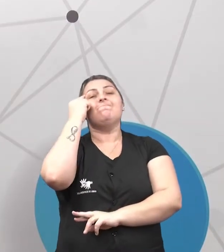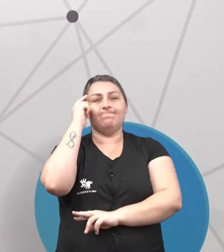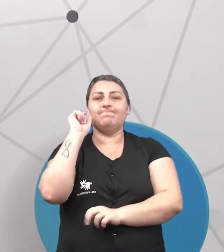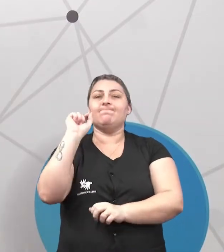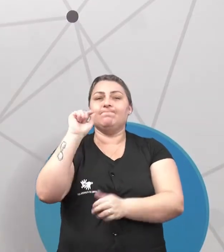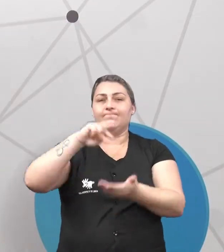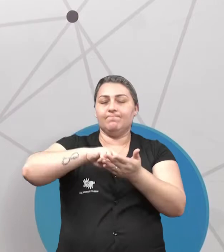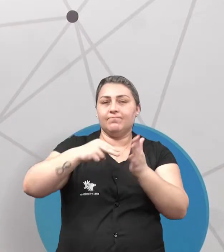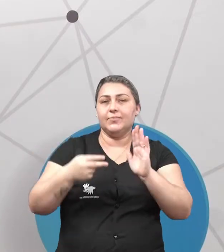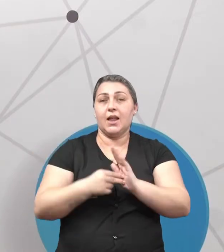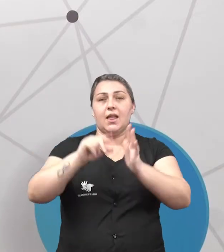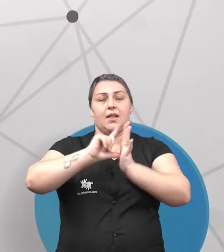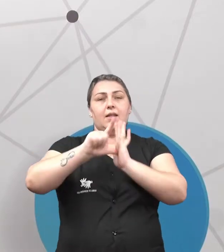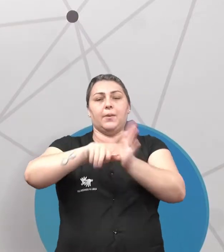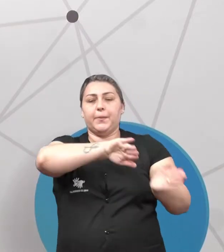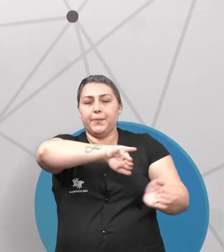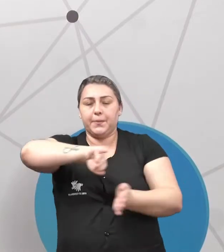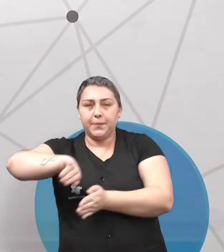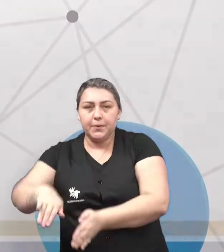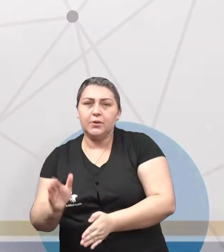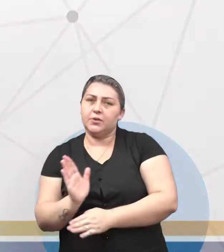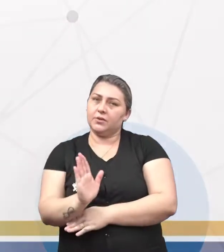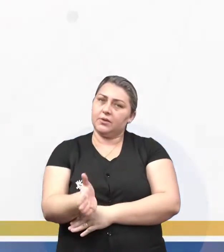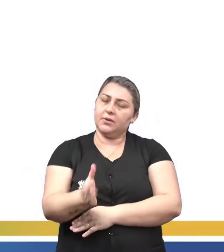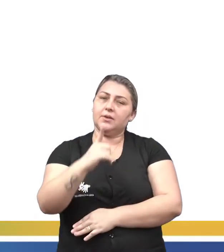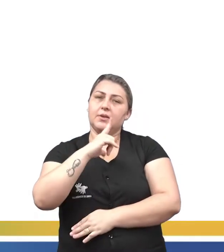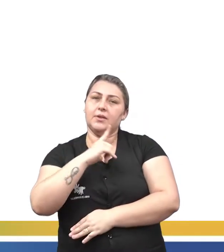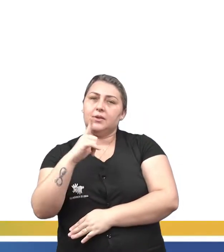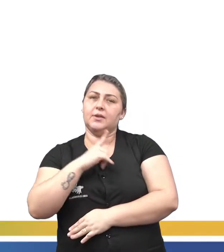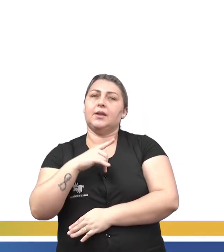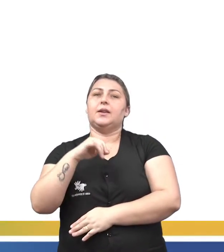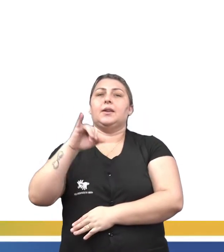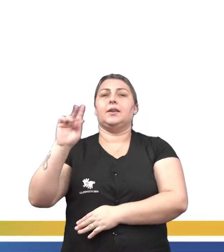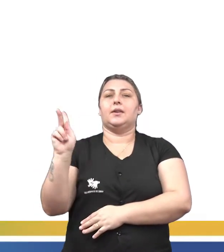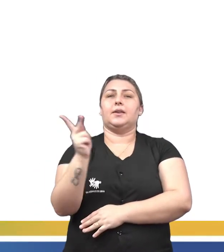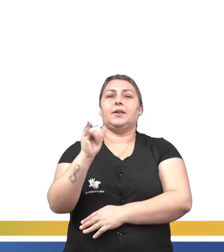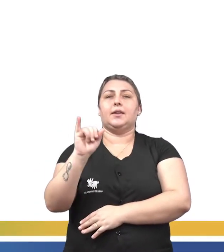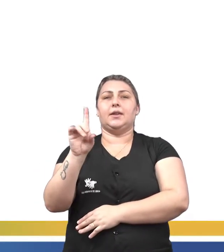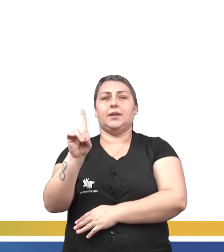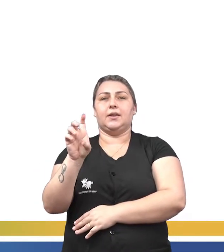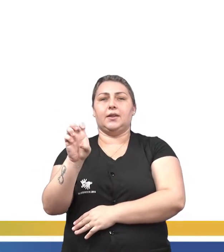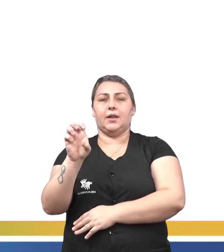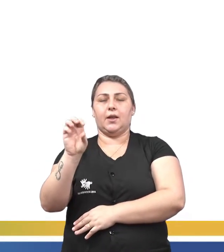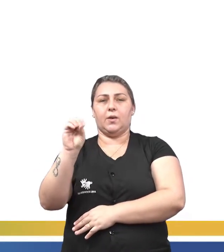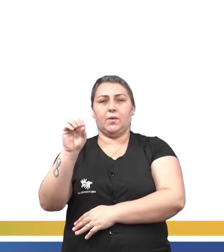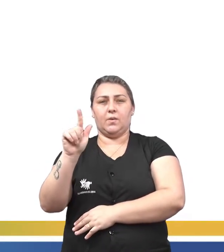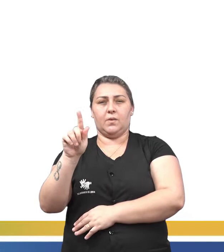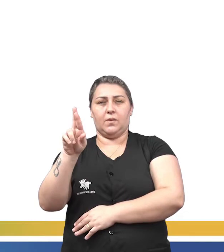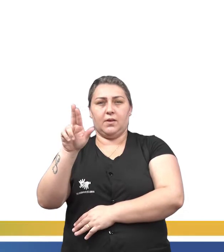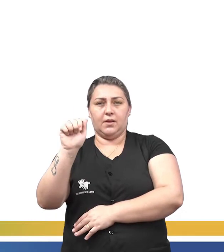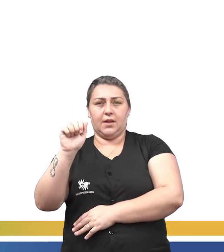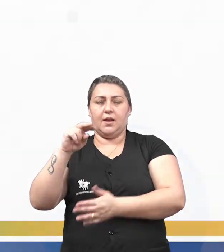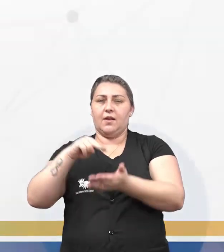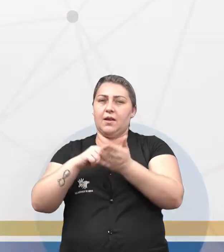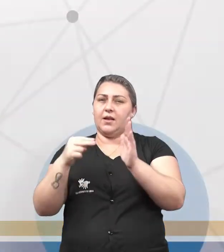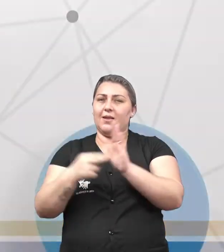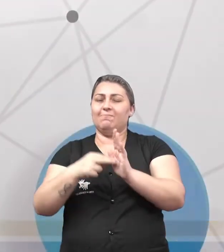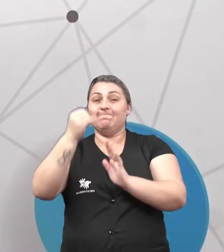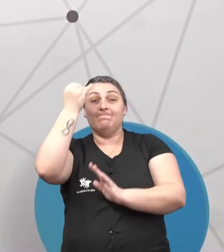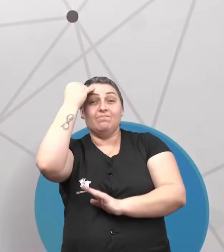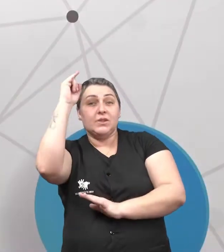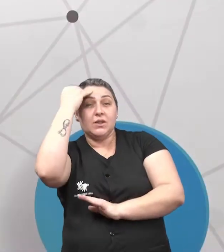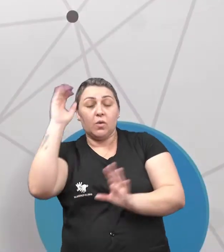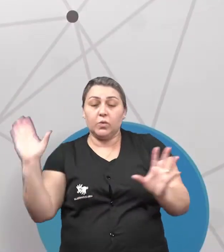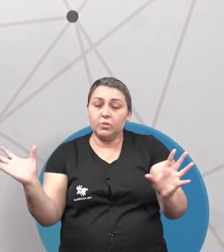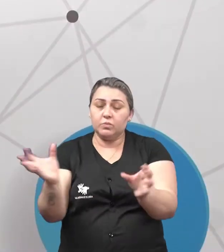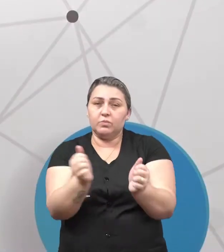significa. Depois, a gente já tem a ideográfica, que seria já a representação de algumas ideias. Eu vou